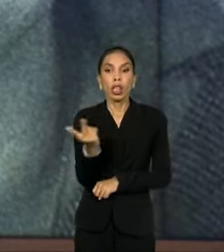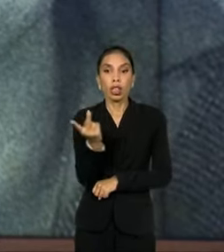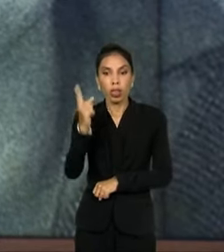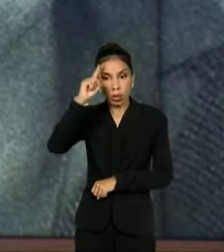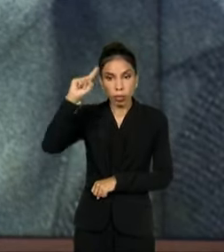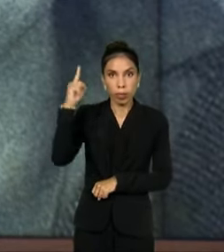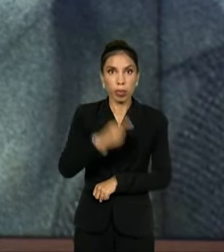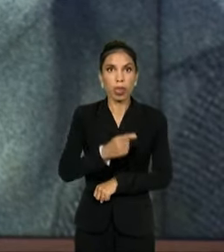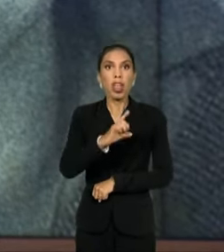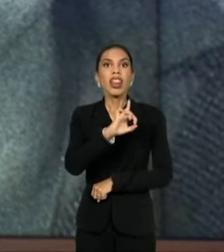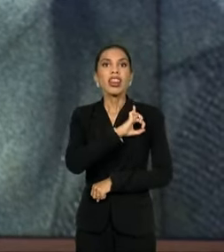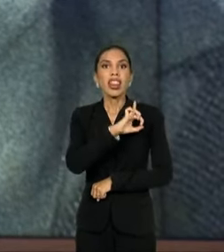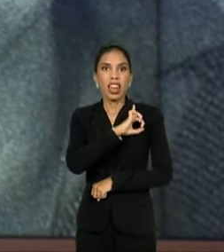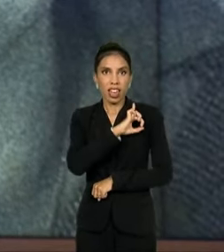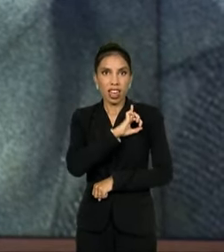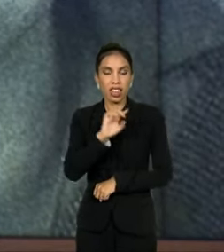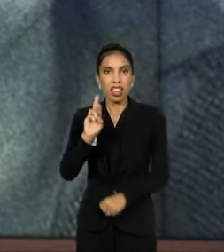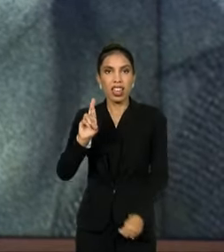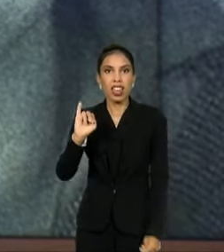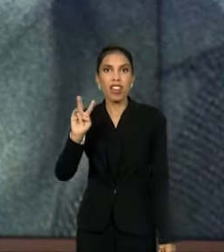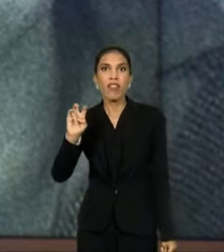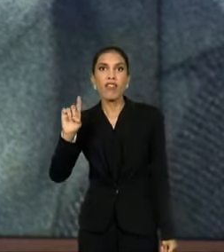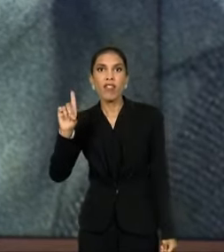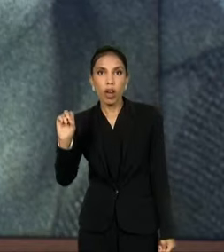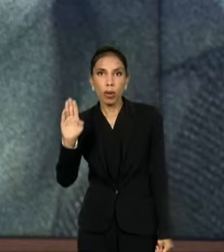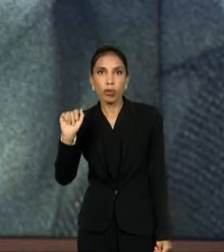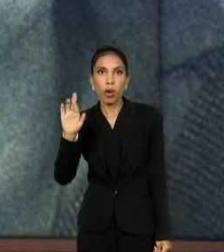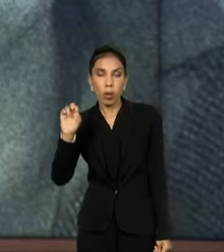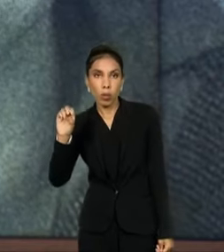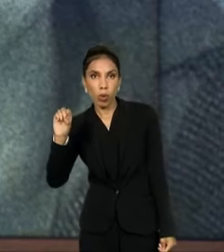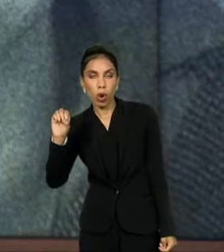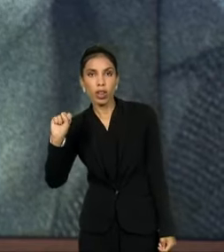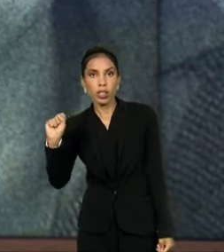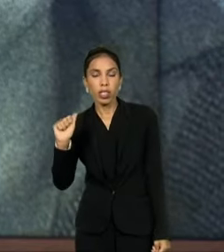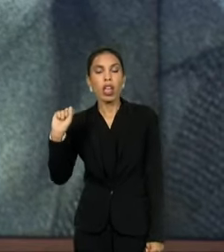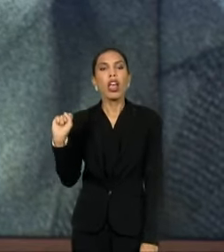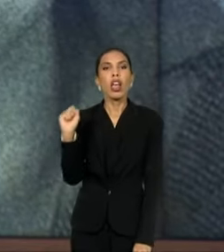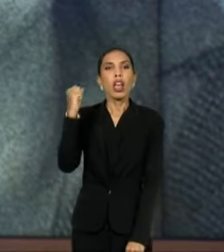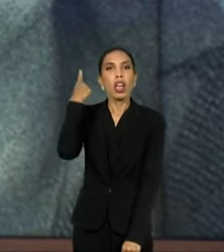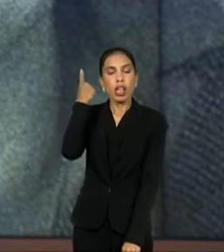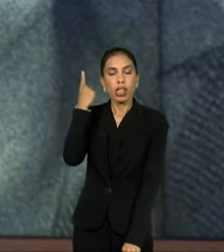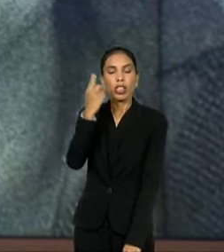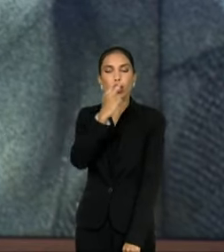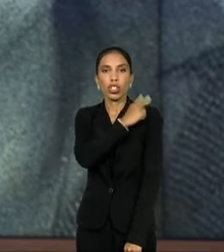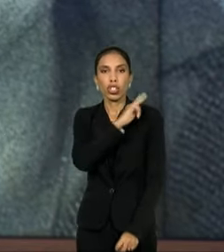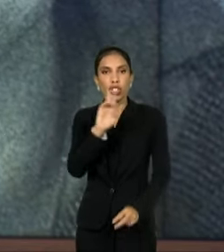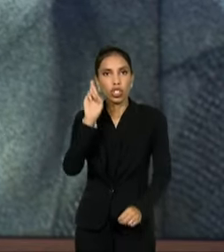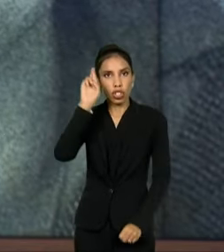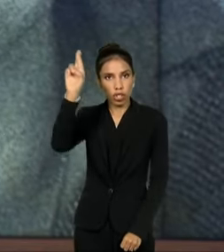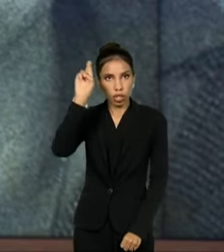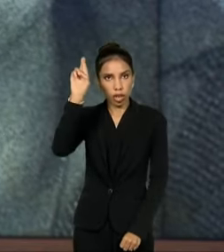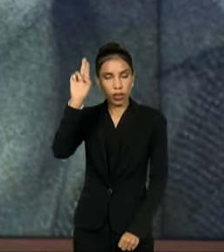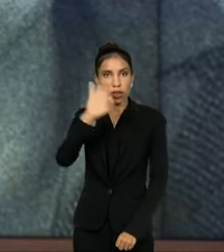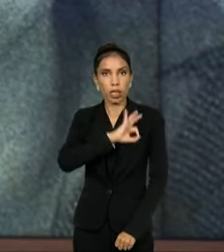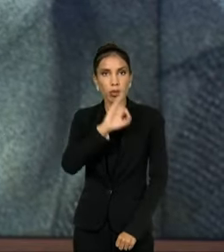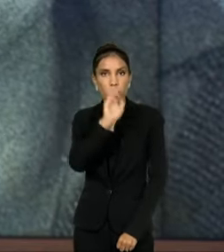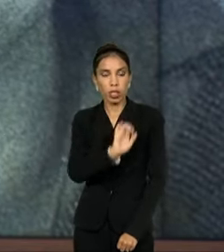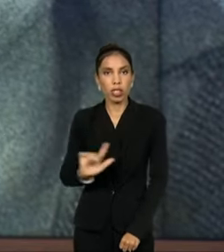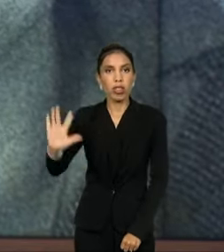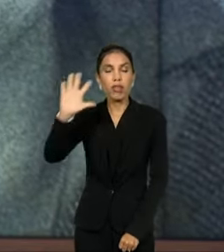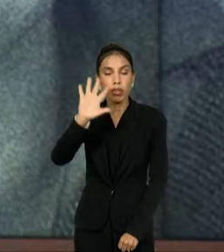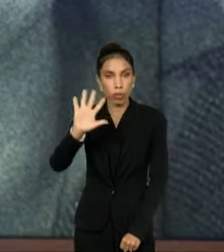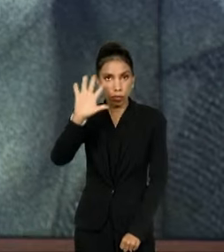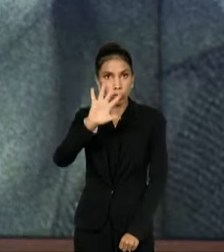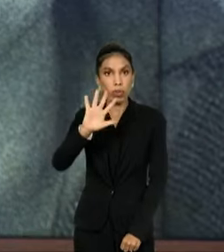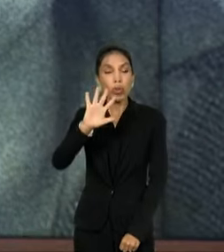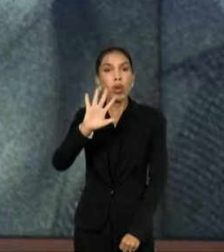e o delegado Rivaldo Barbosa, ex-chefe da Polícia Civil do Rio, que investigava o caso na época, foi preso,